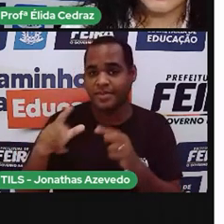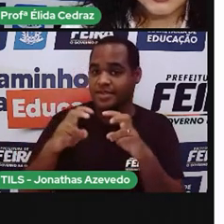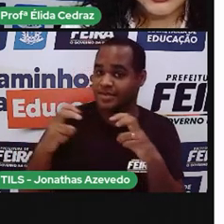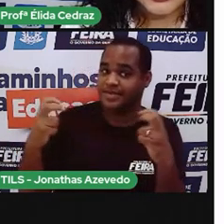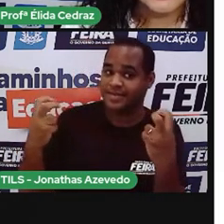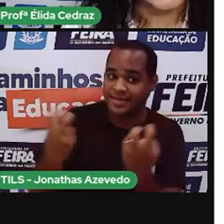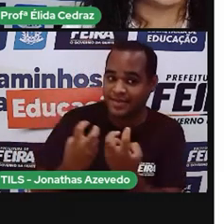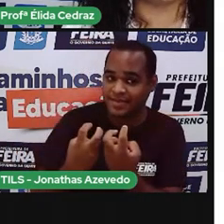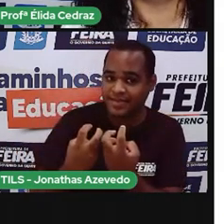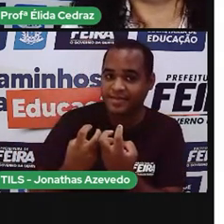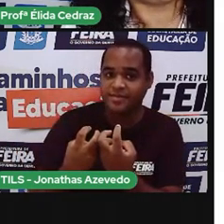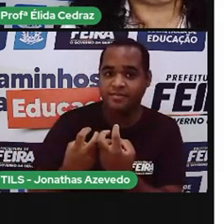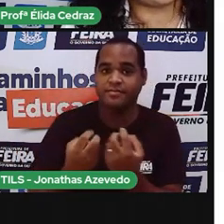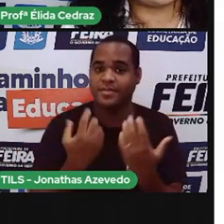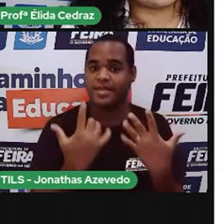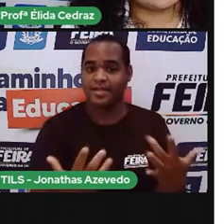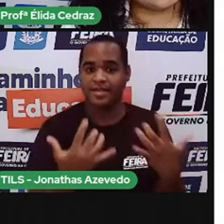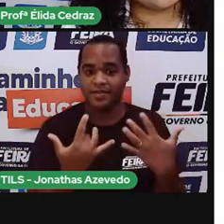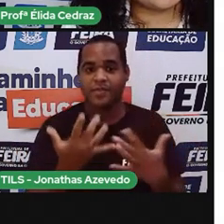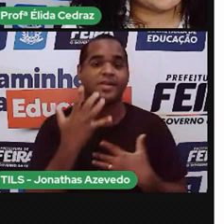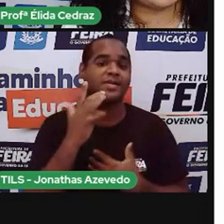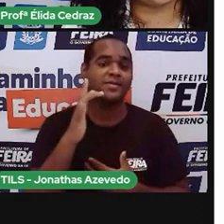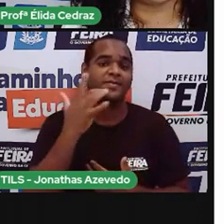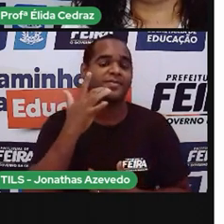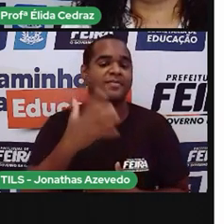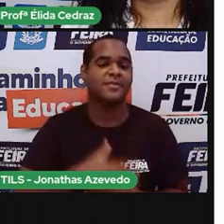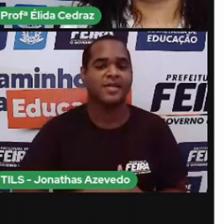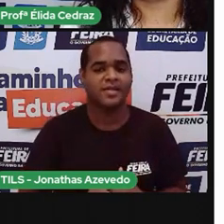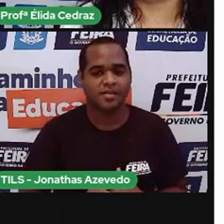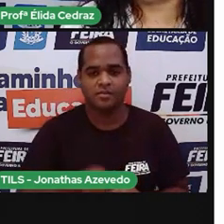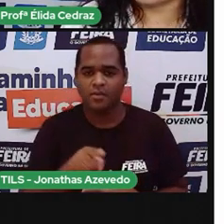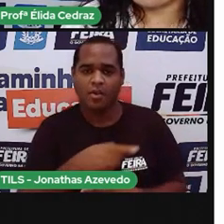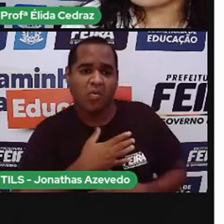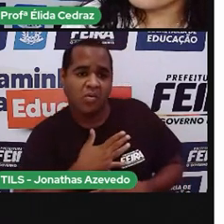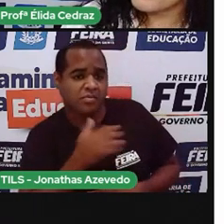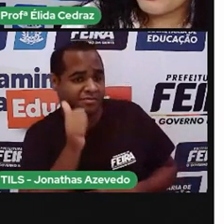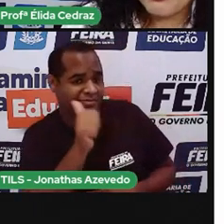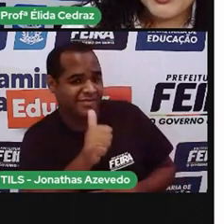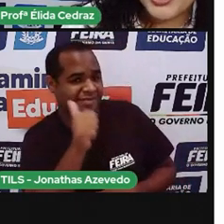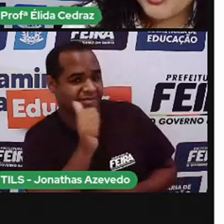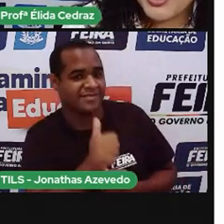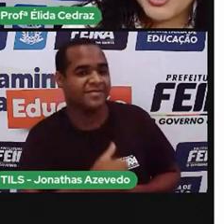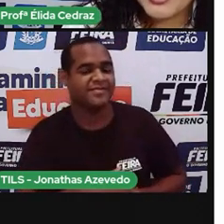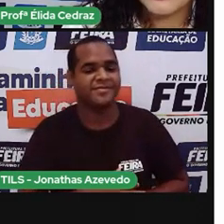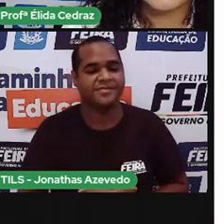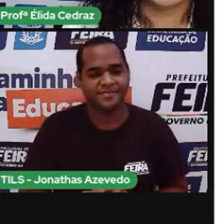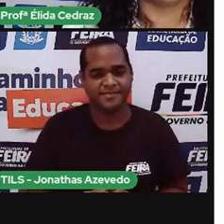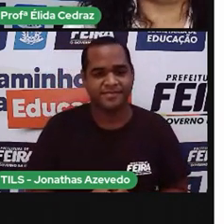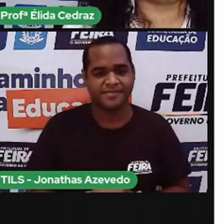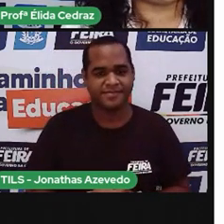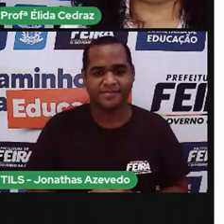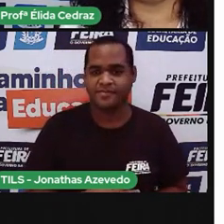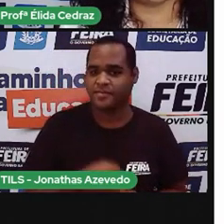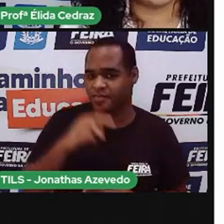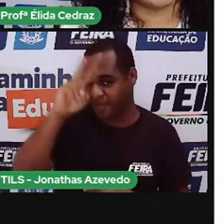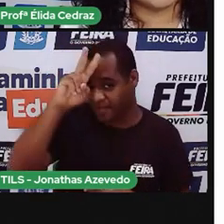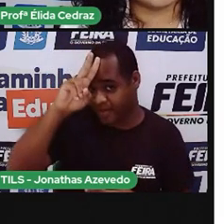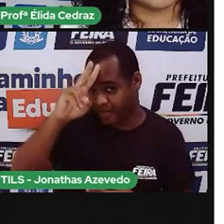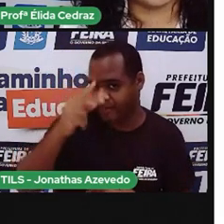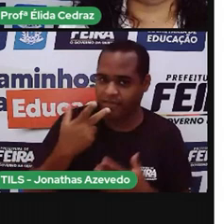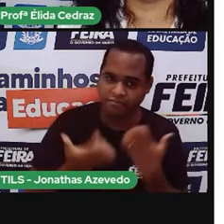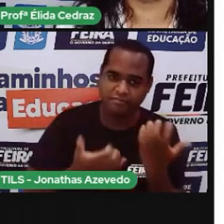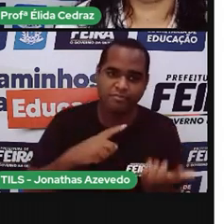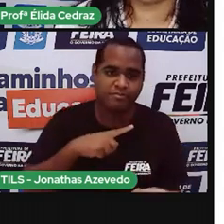siranda sirandinha alecrim dourado você gosta de mim ou menina e a